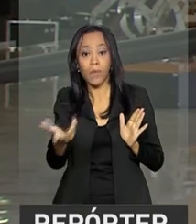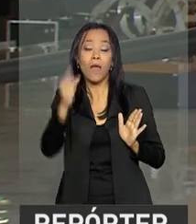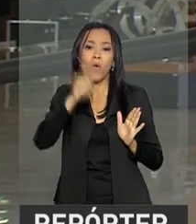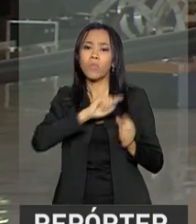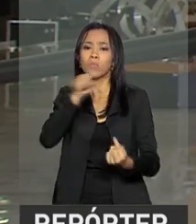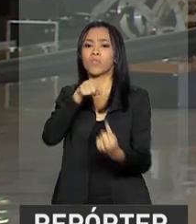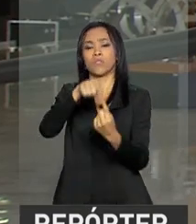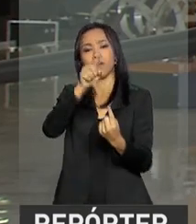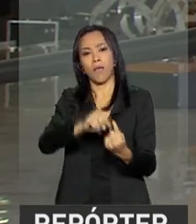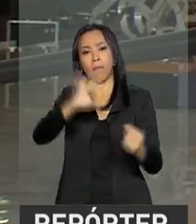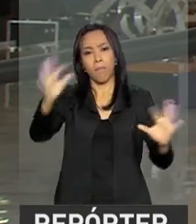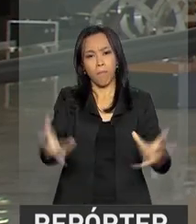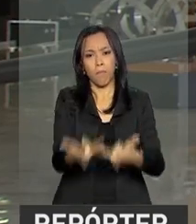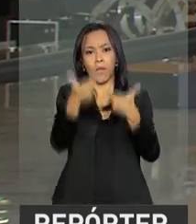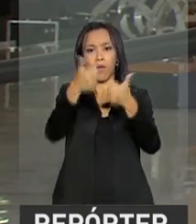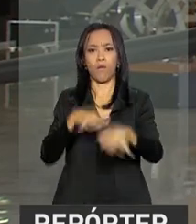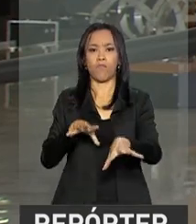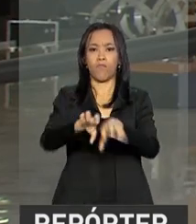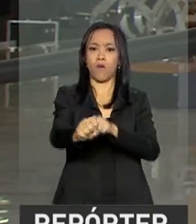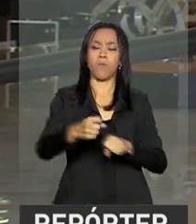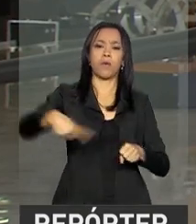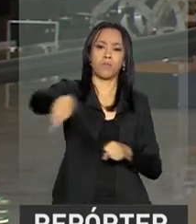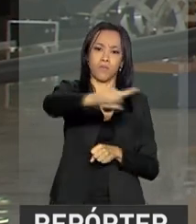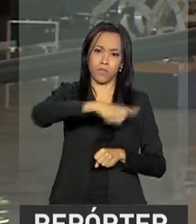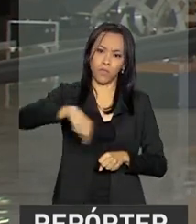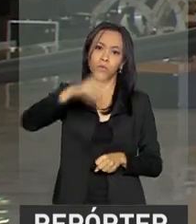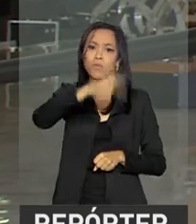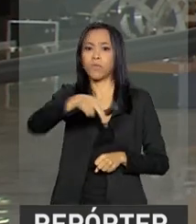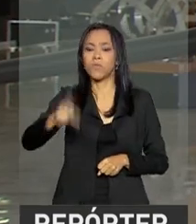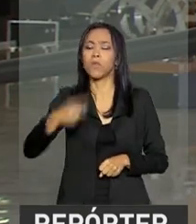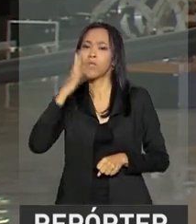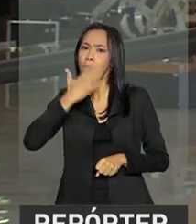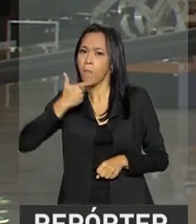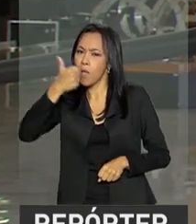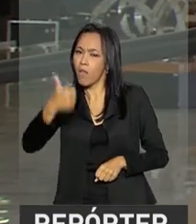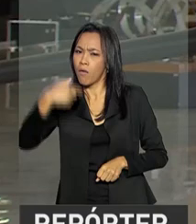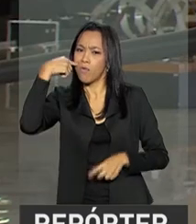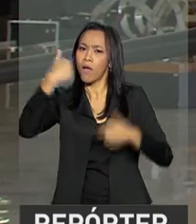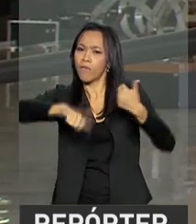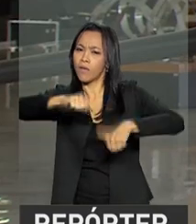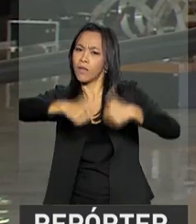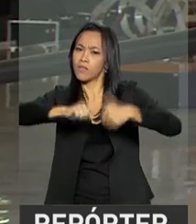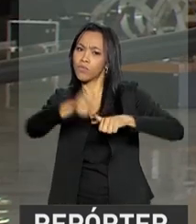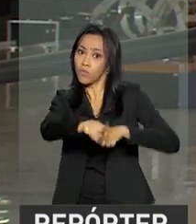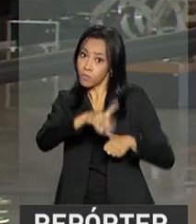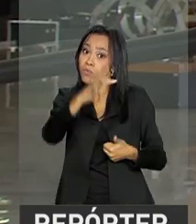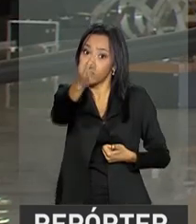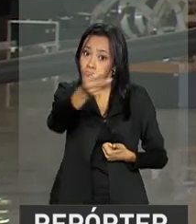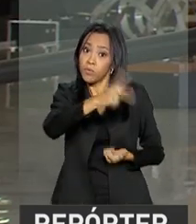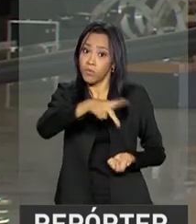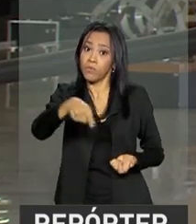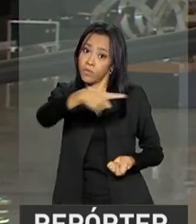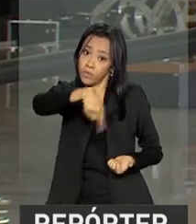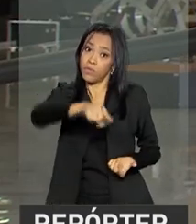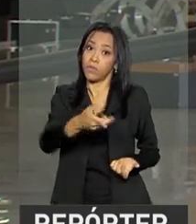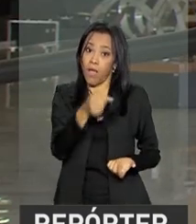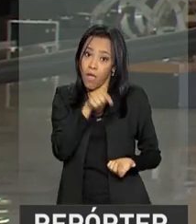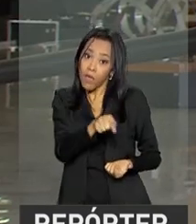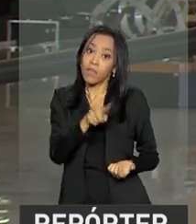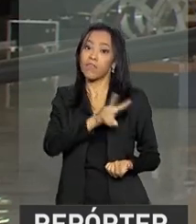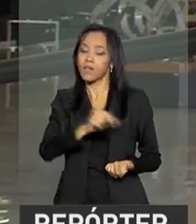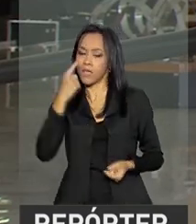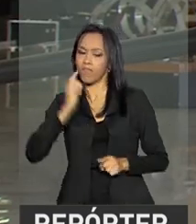qualidade da formação inicial e uma melhora vale a avaliação dos futuros professores já que estes serão